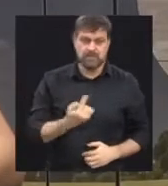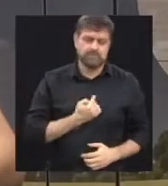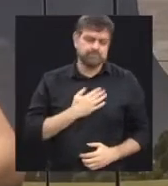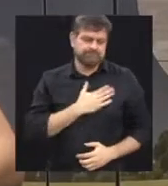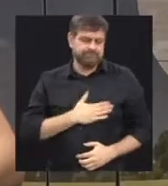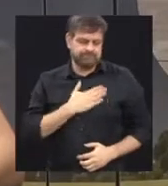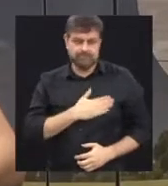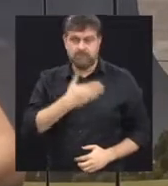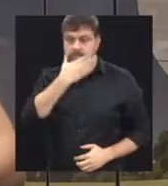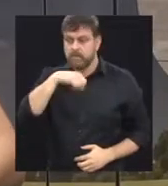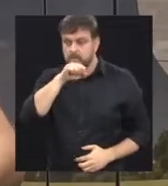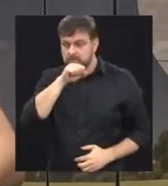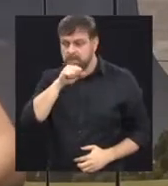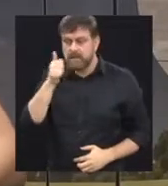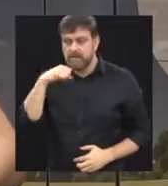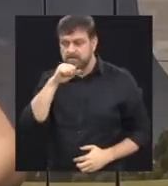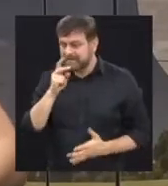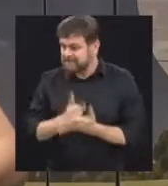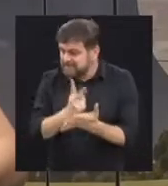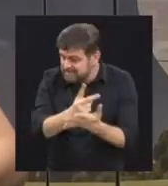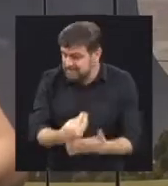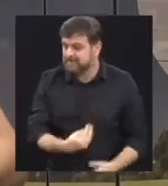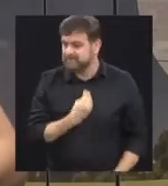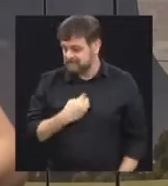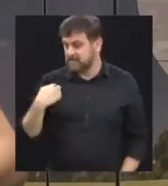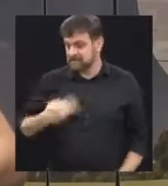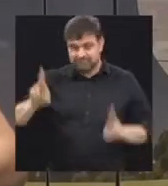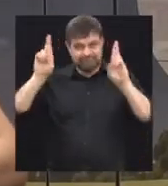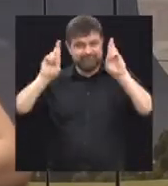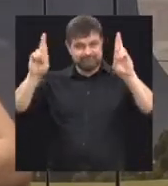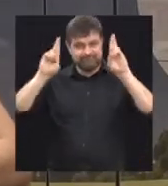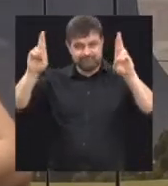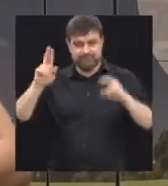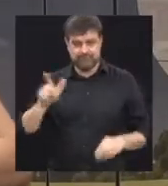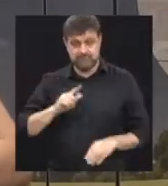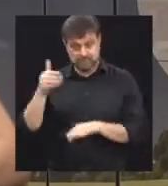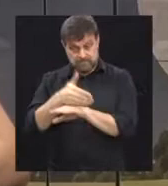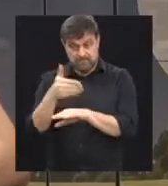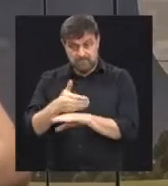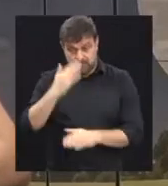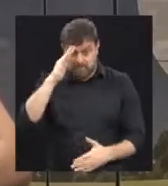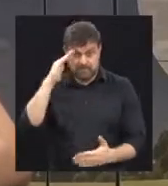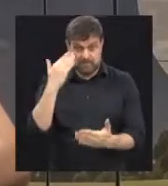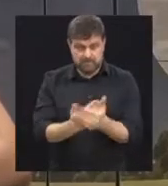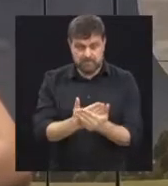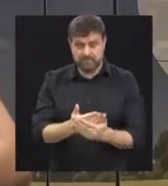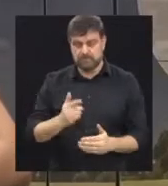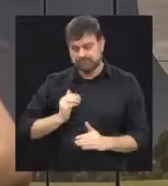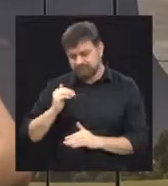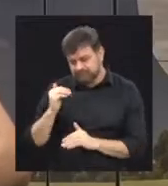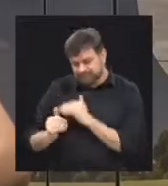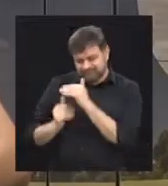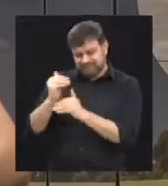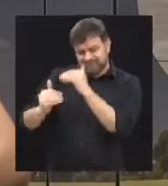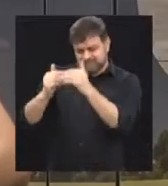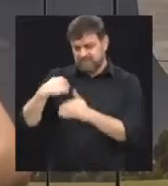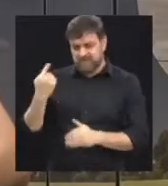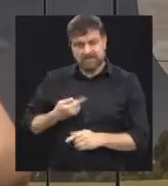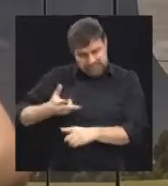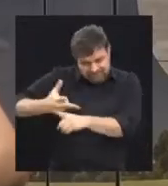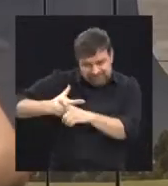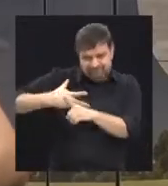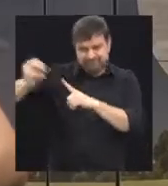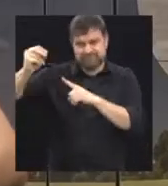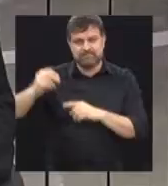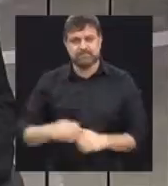que esse número de pais aumente, né, e que tenha sempre mais participação. Mas eu acredito que é uma construção e que estamos chegando